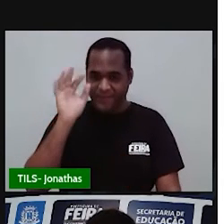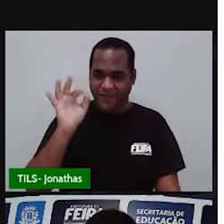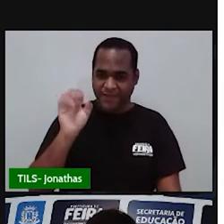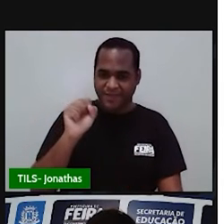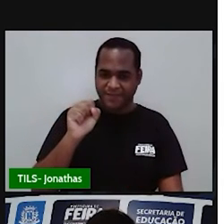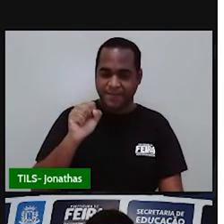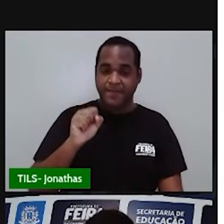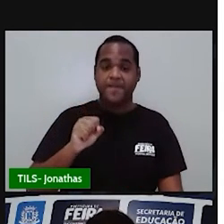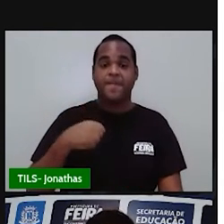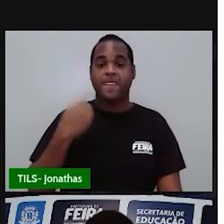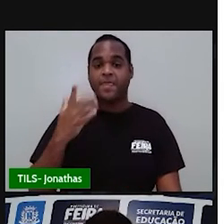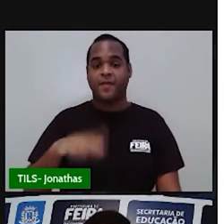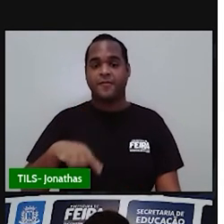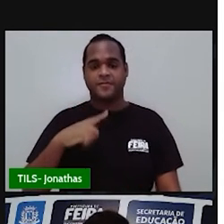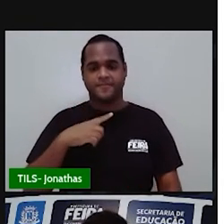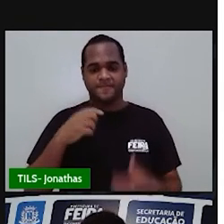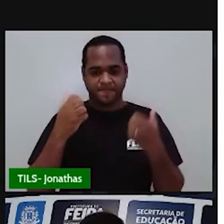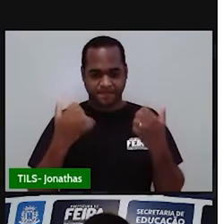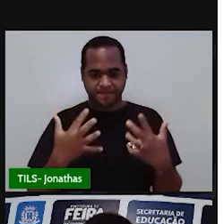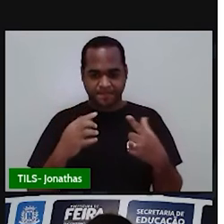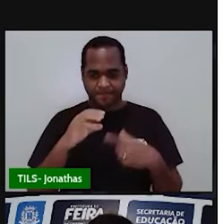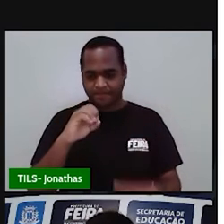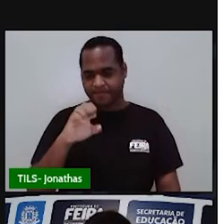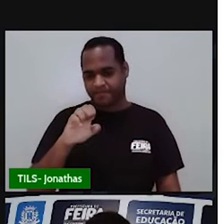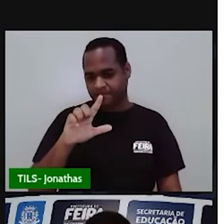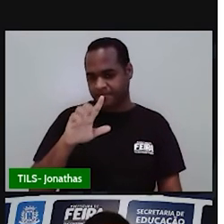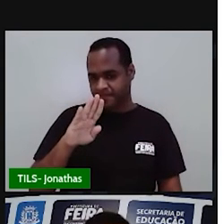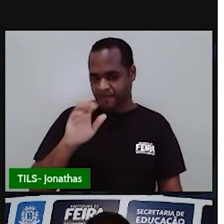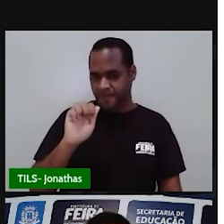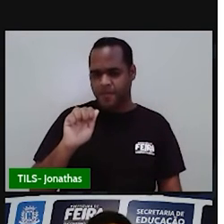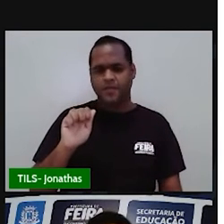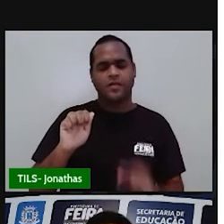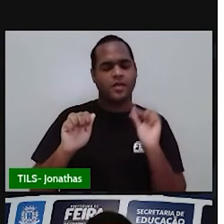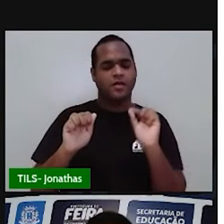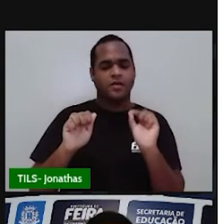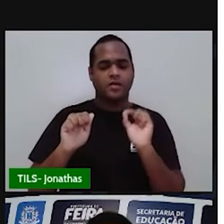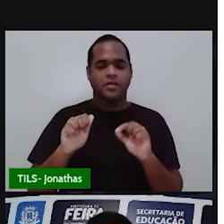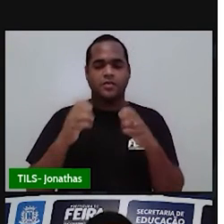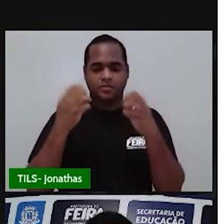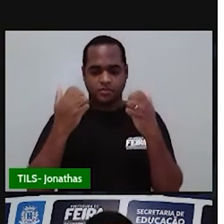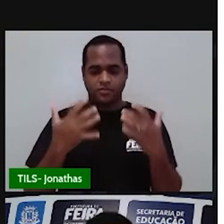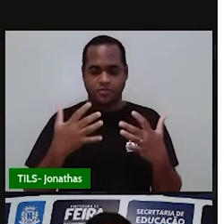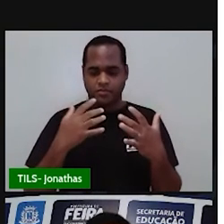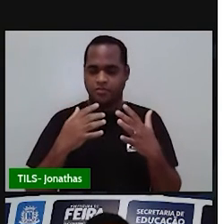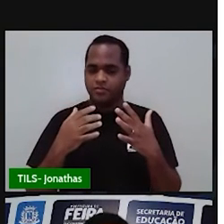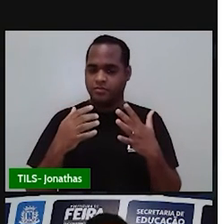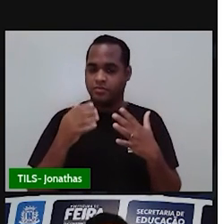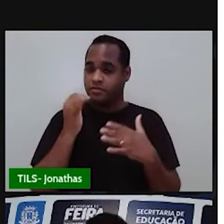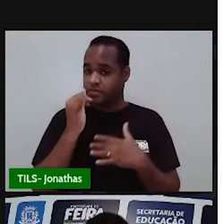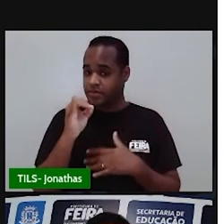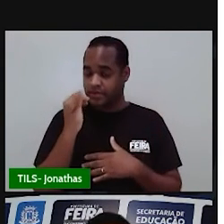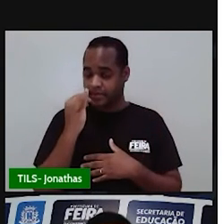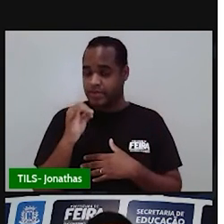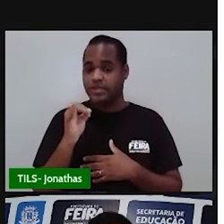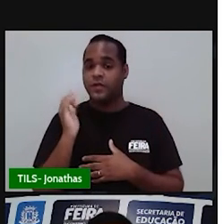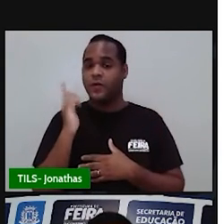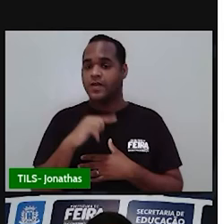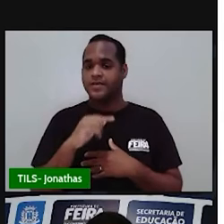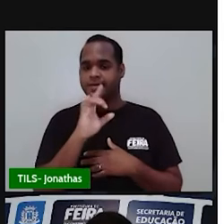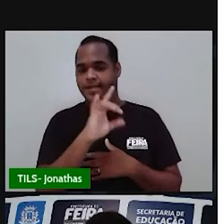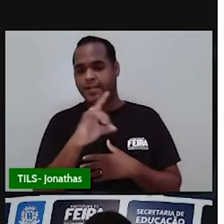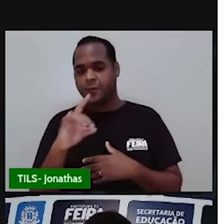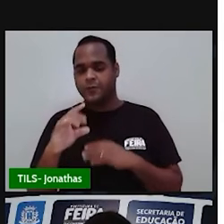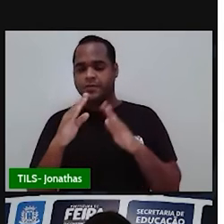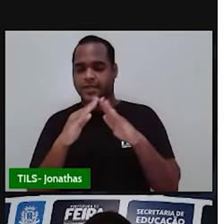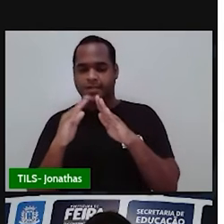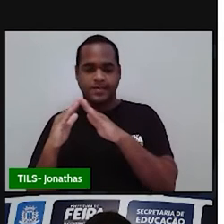só. E essa Coelba, né, que faz com que energia chegue em nossas